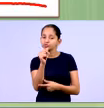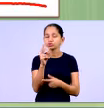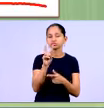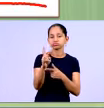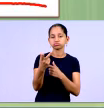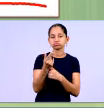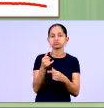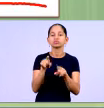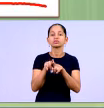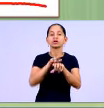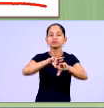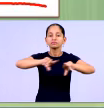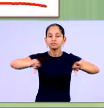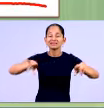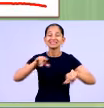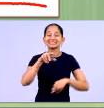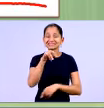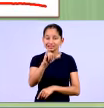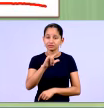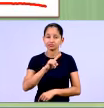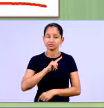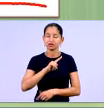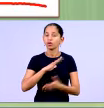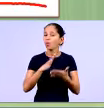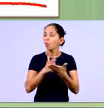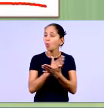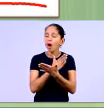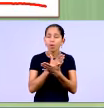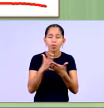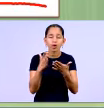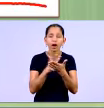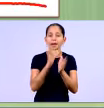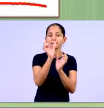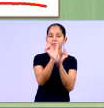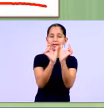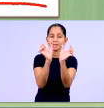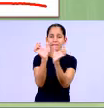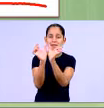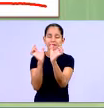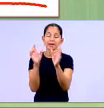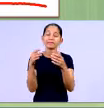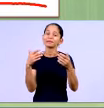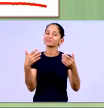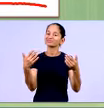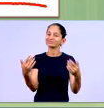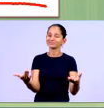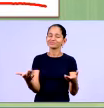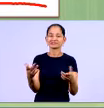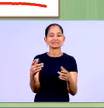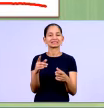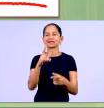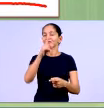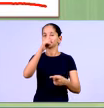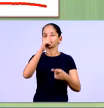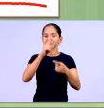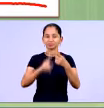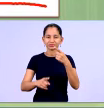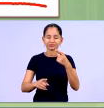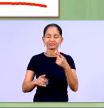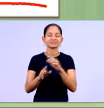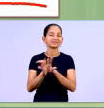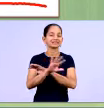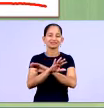previdência. Se a empresa ela desenvolver algumas dessas atividades, ela